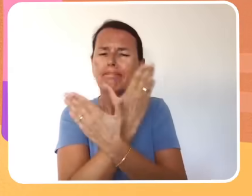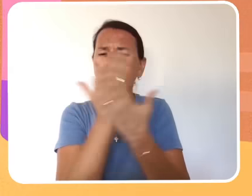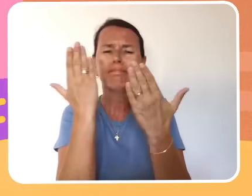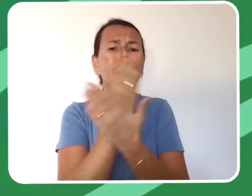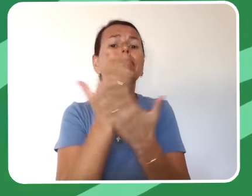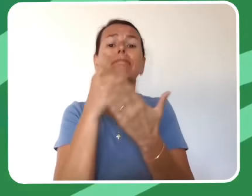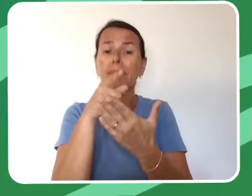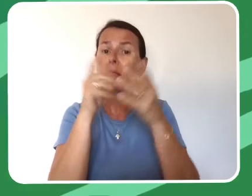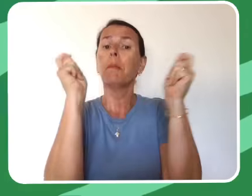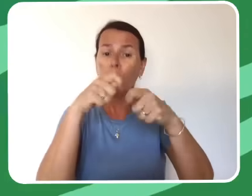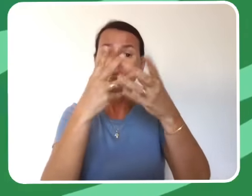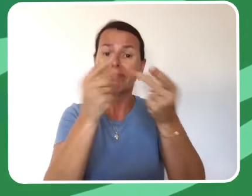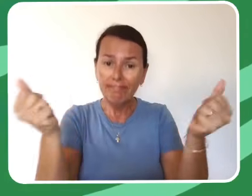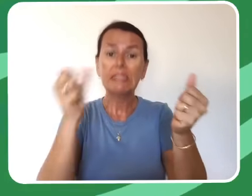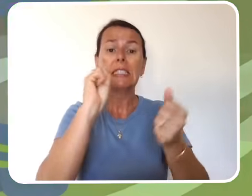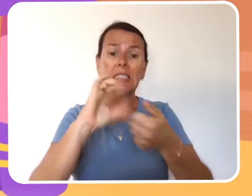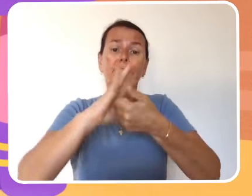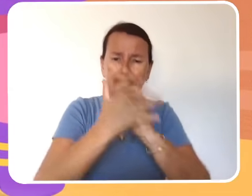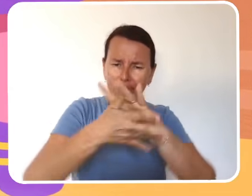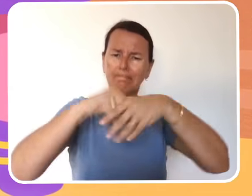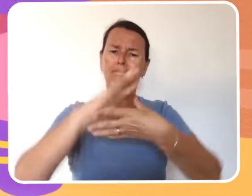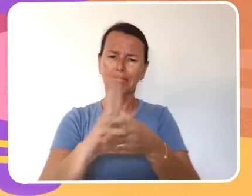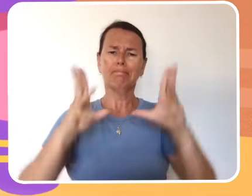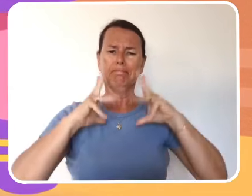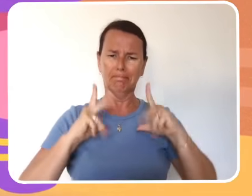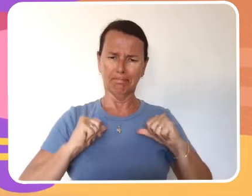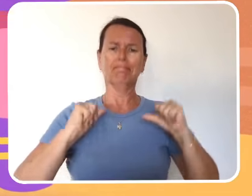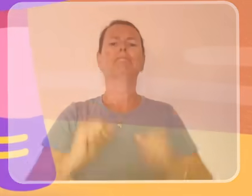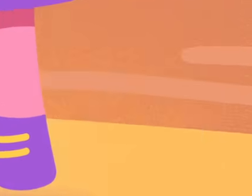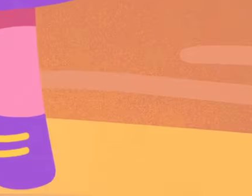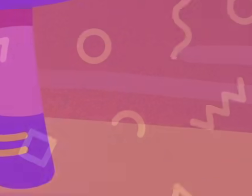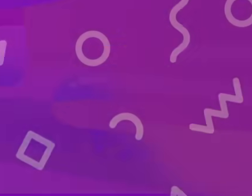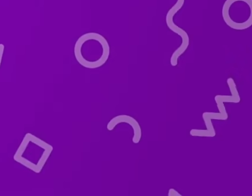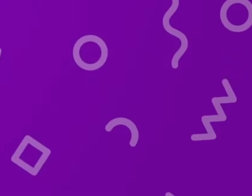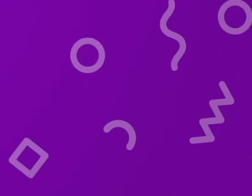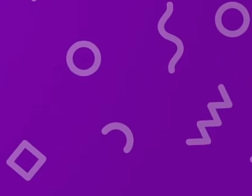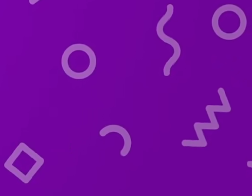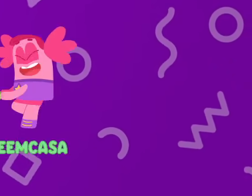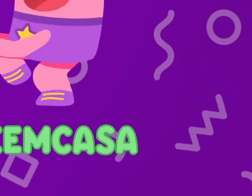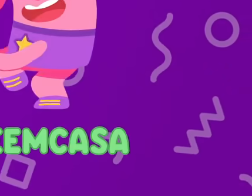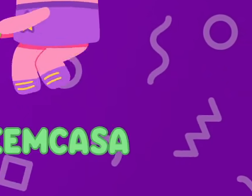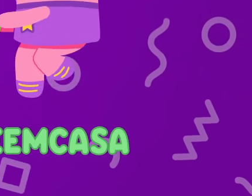do que um anel, e desaparece com sabão e álcool gel.